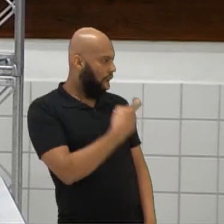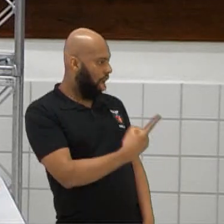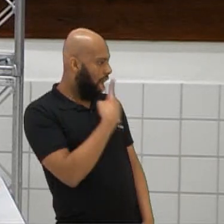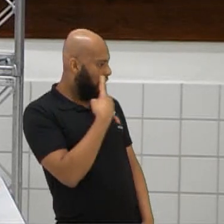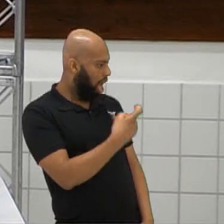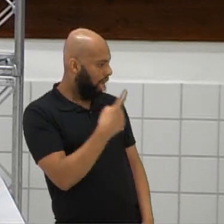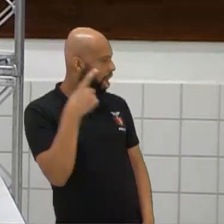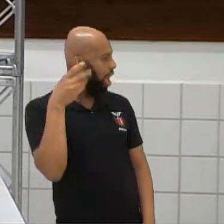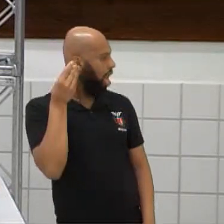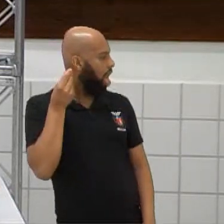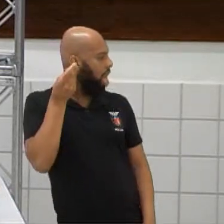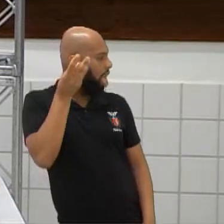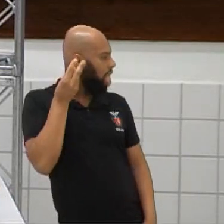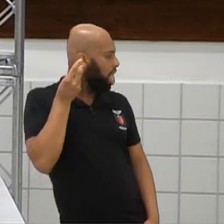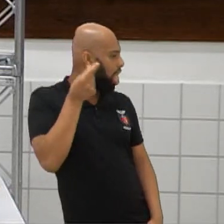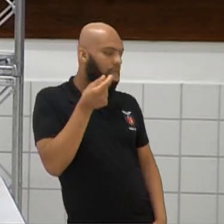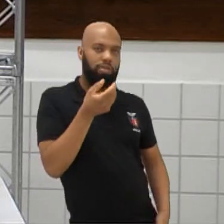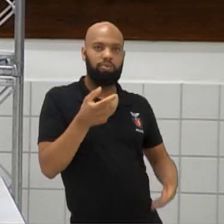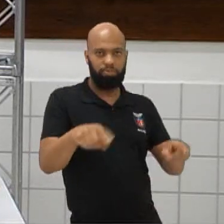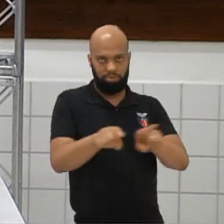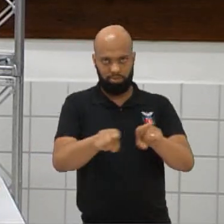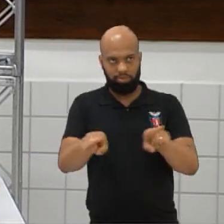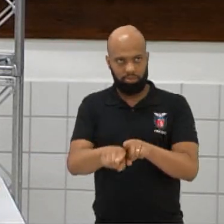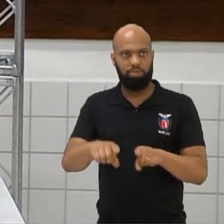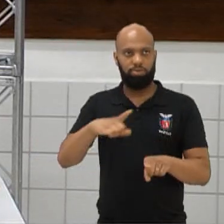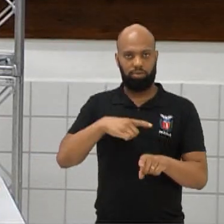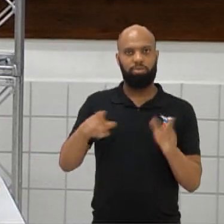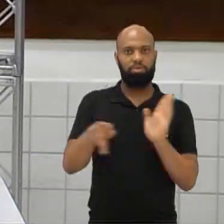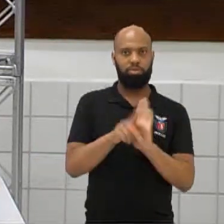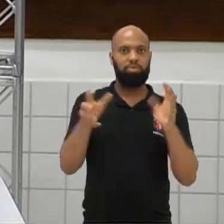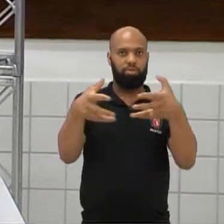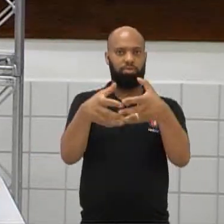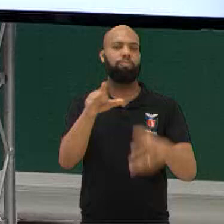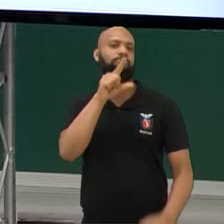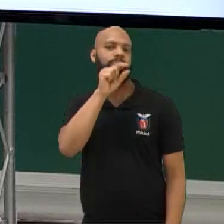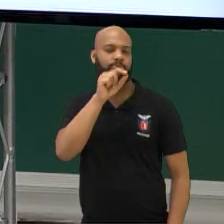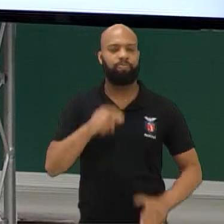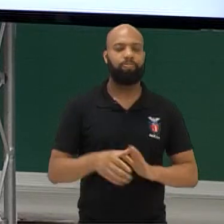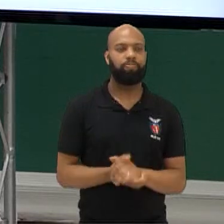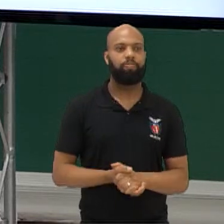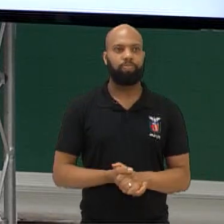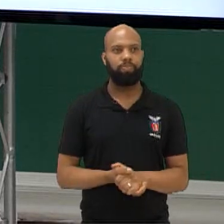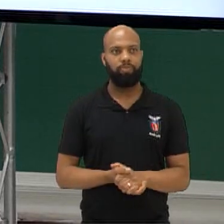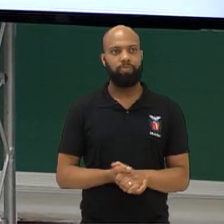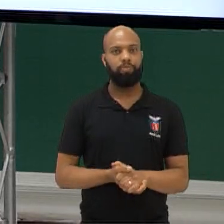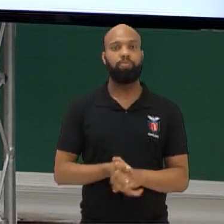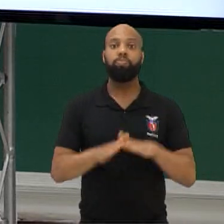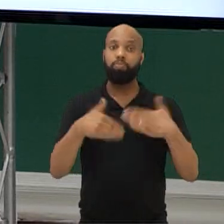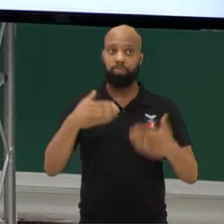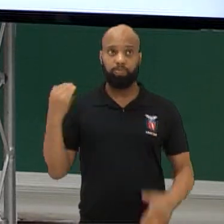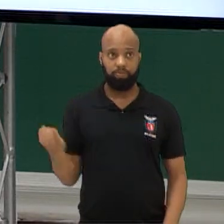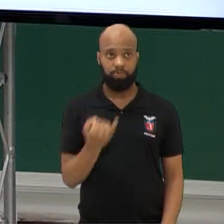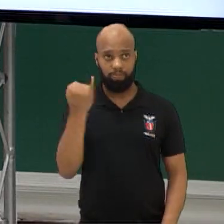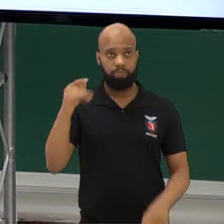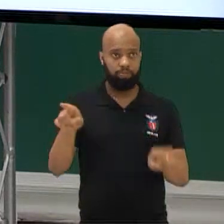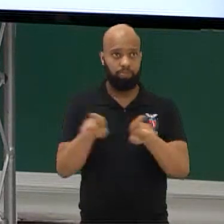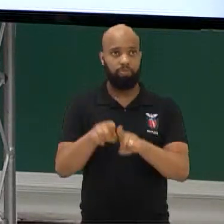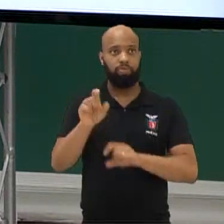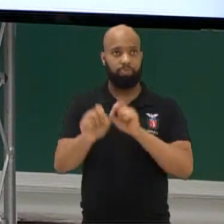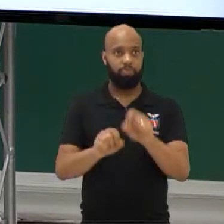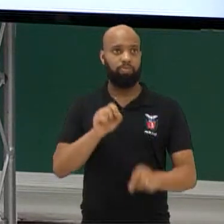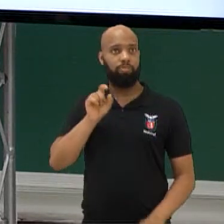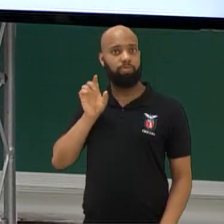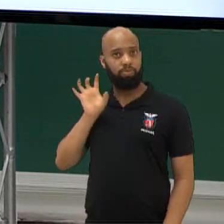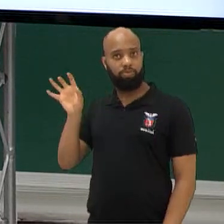de ritual de acasalamento que nós vamos apresentar em aves. Tá? Lembrando aqui, pessoal, que a gente está observando que